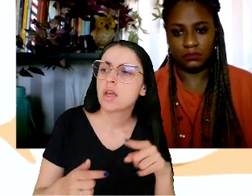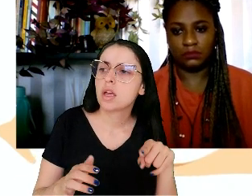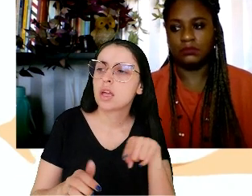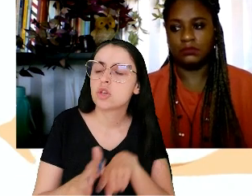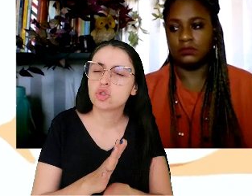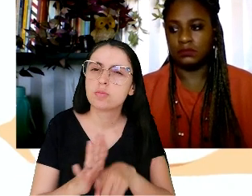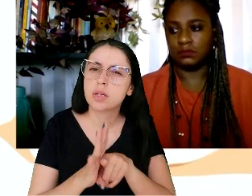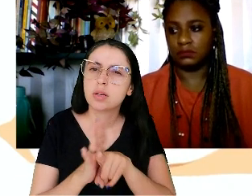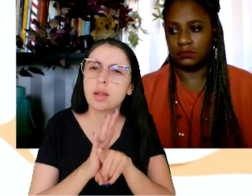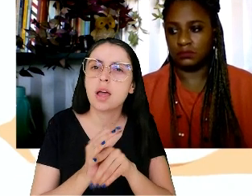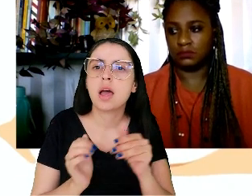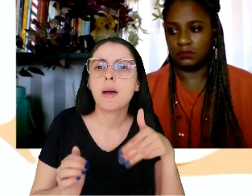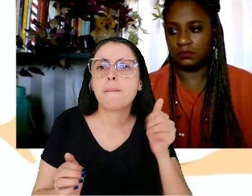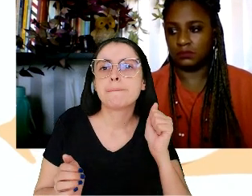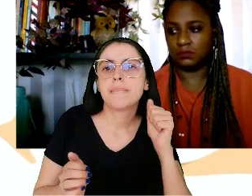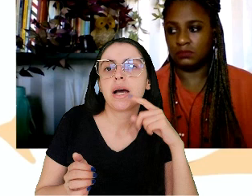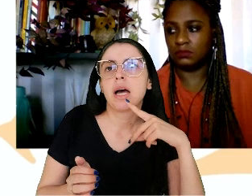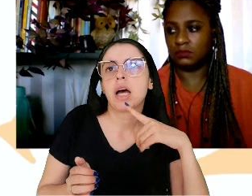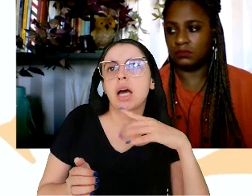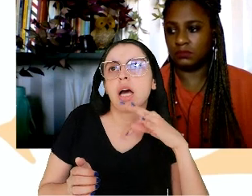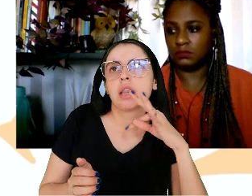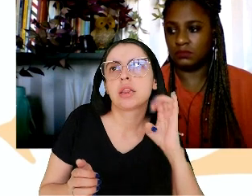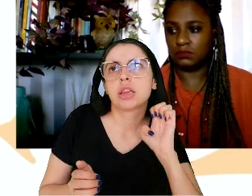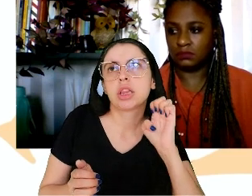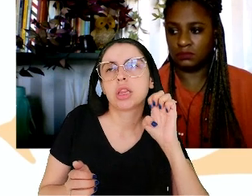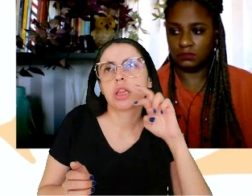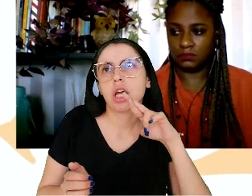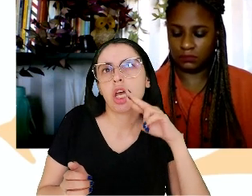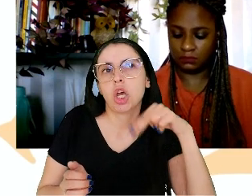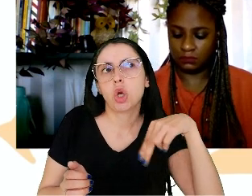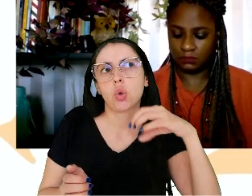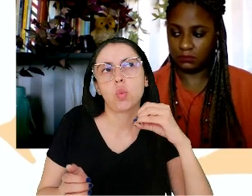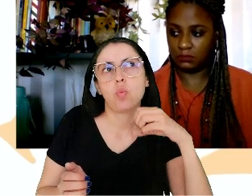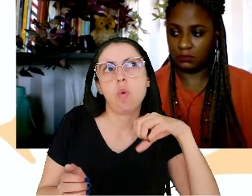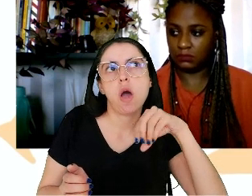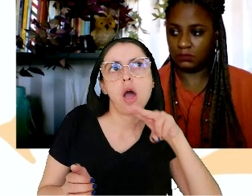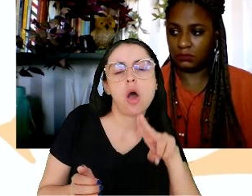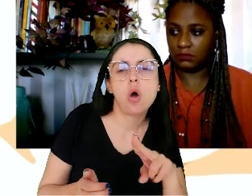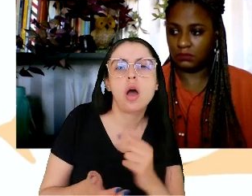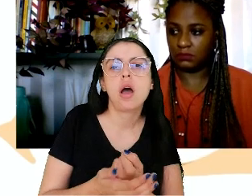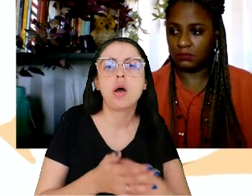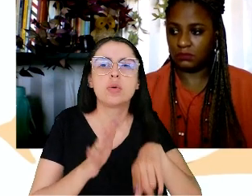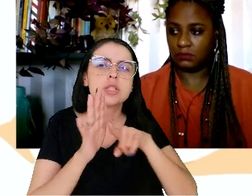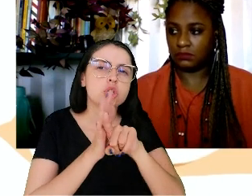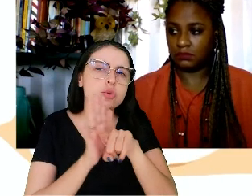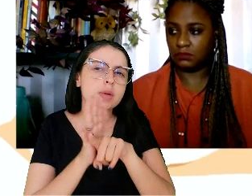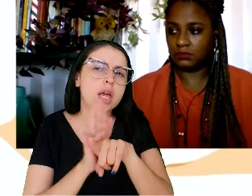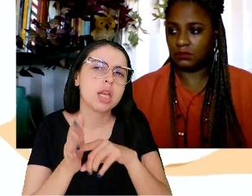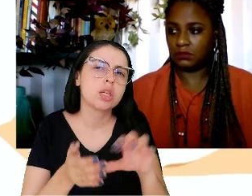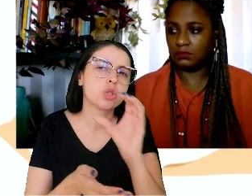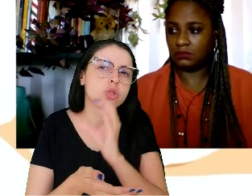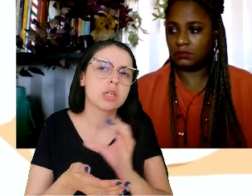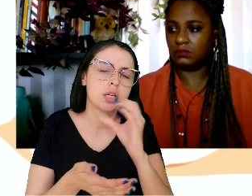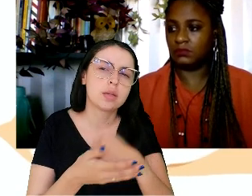também chamam de maternal wall. Na área científica, muitas